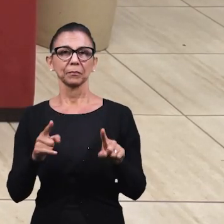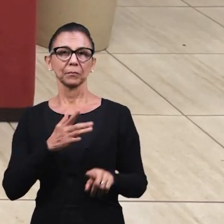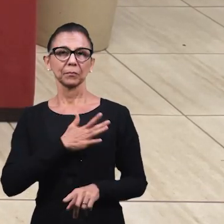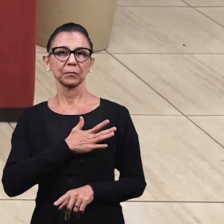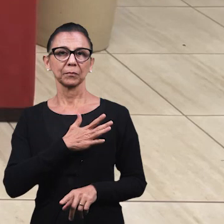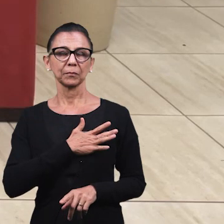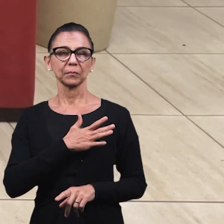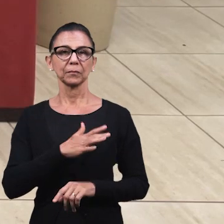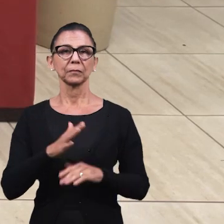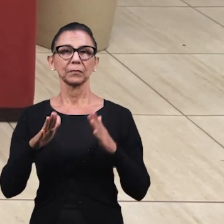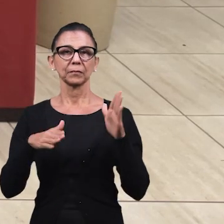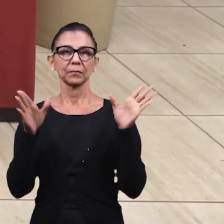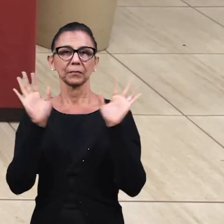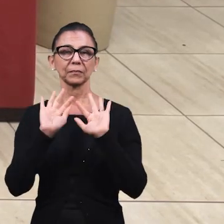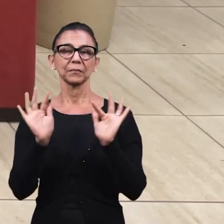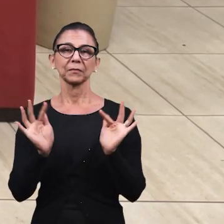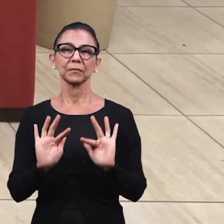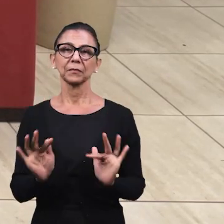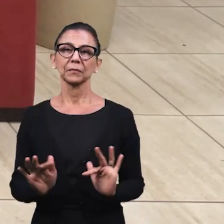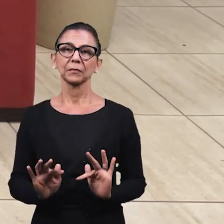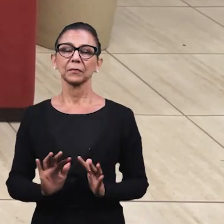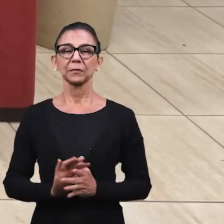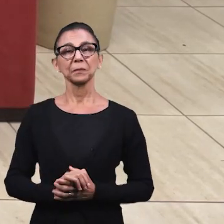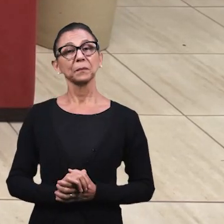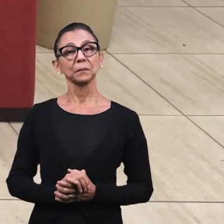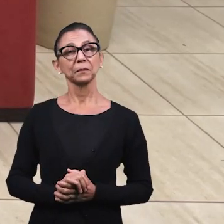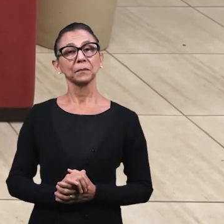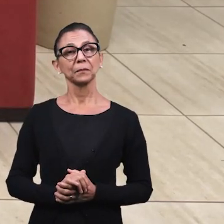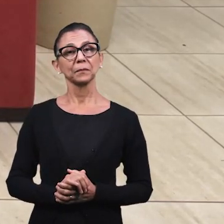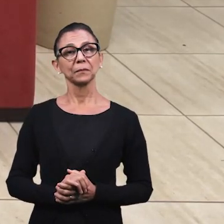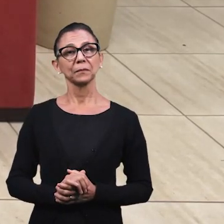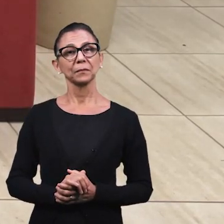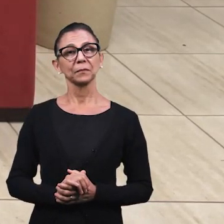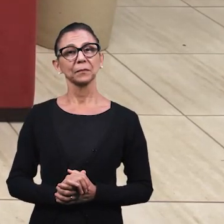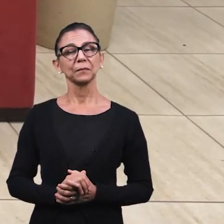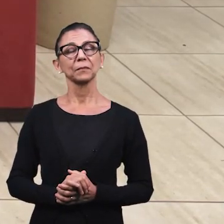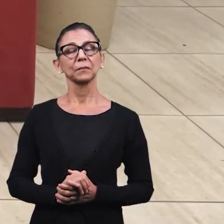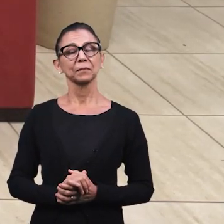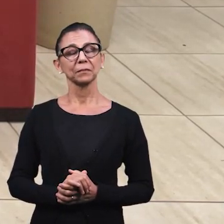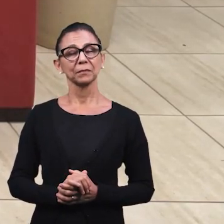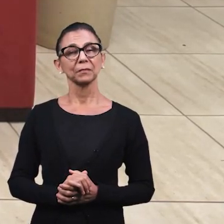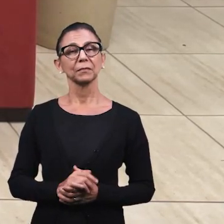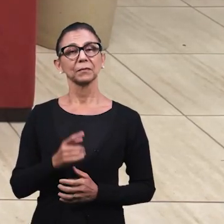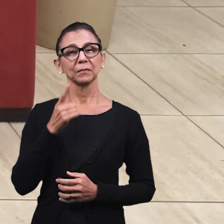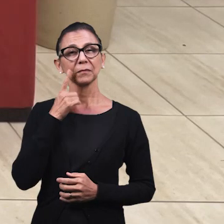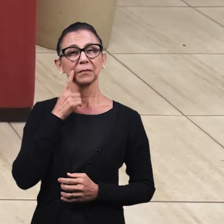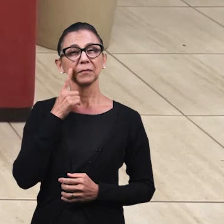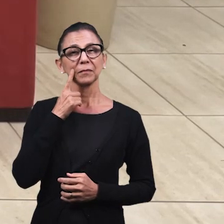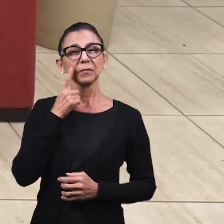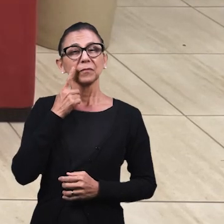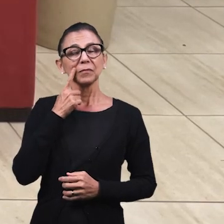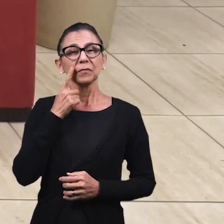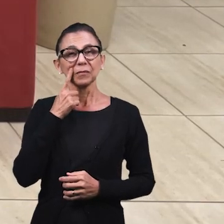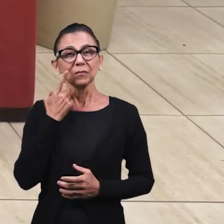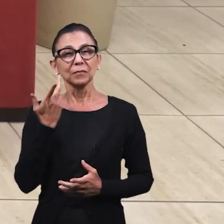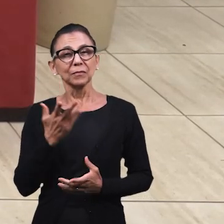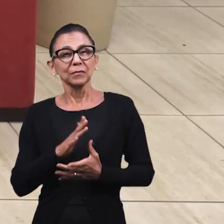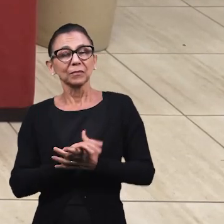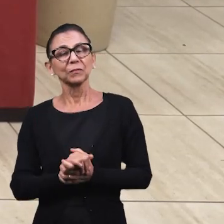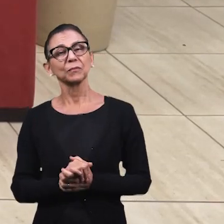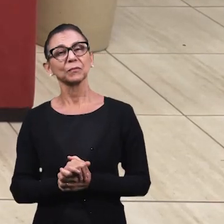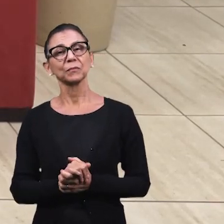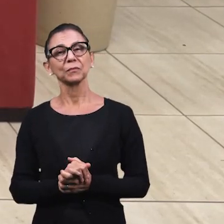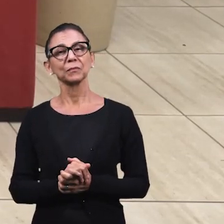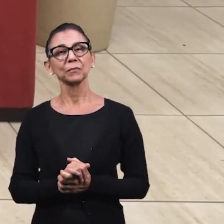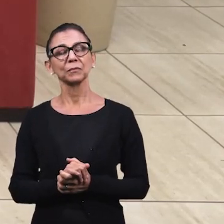nosso coração ele está muito alegre, muito feliz. Primeiro, participar de um programa que tem repercutido de uma